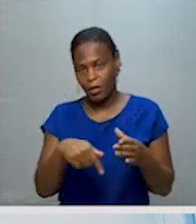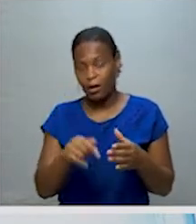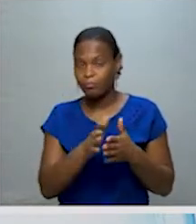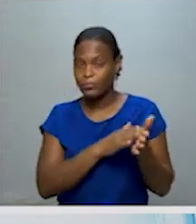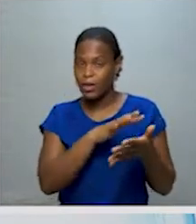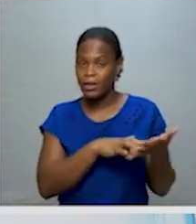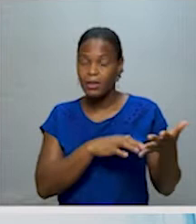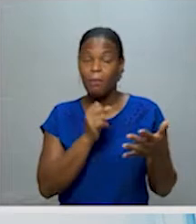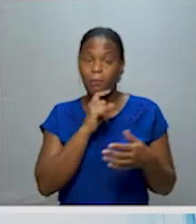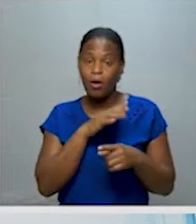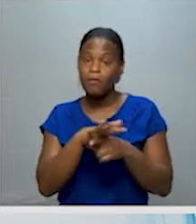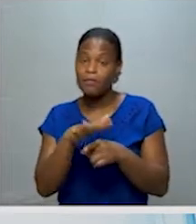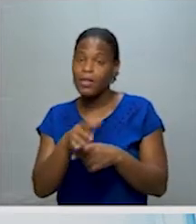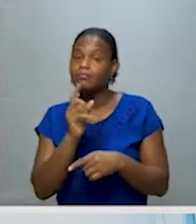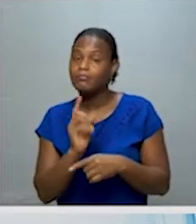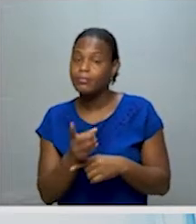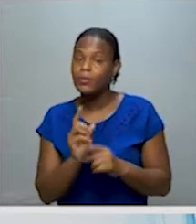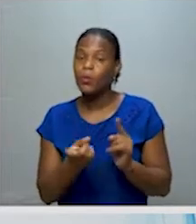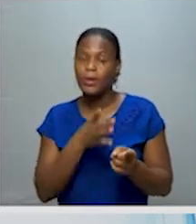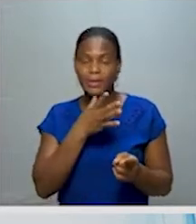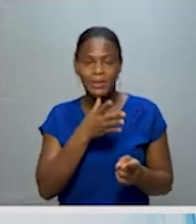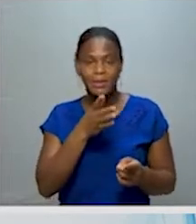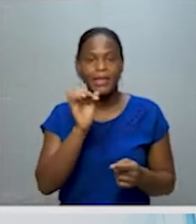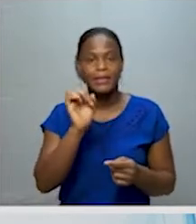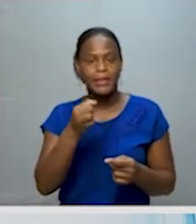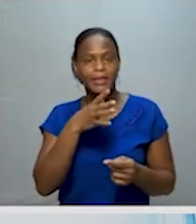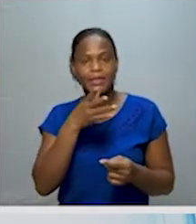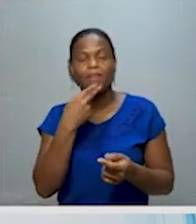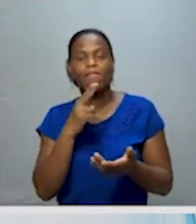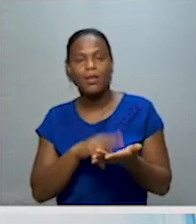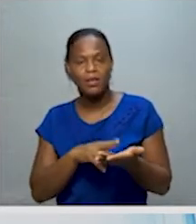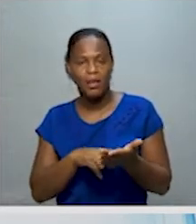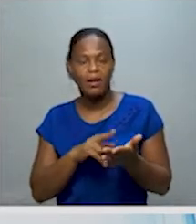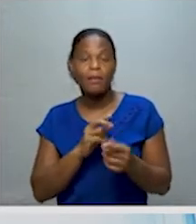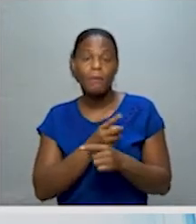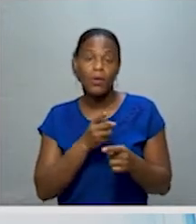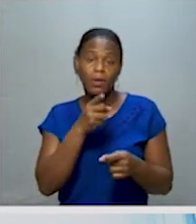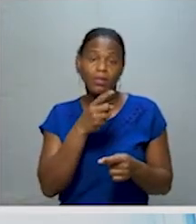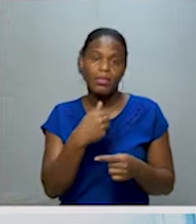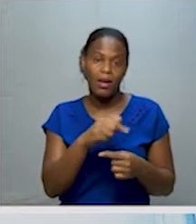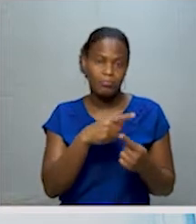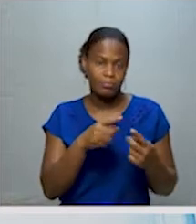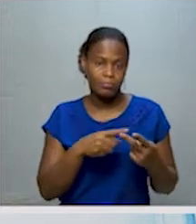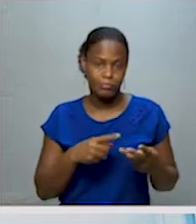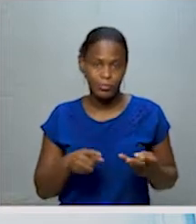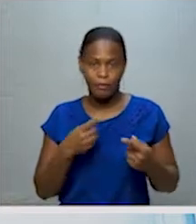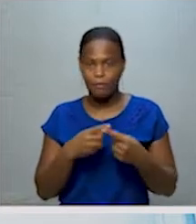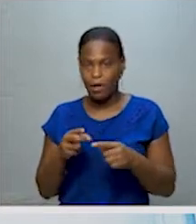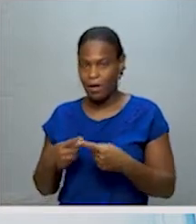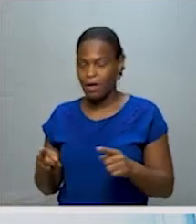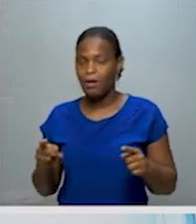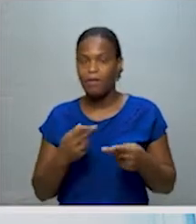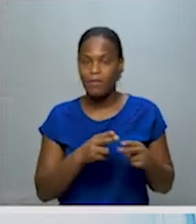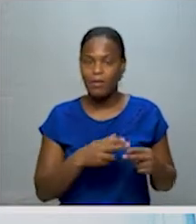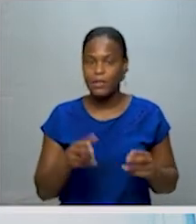você poderá convencer de que aquilo que está a dizer é verdade, porque você tem elementos variados, você